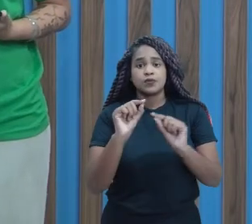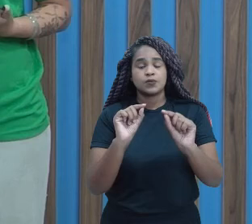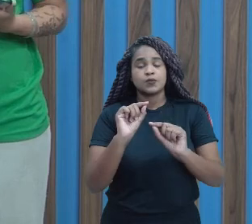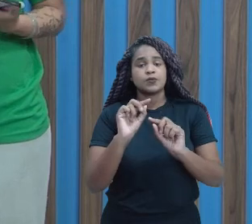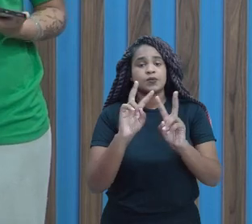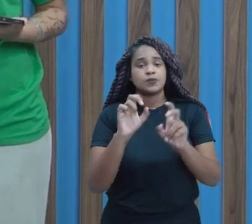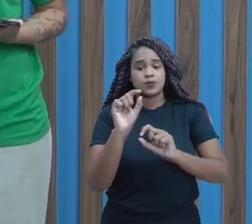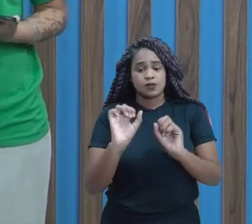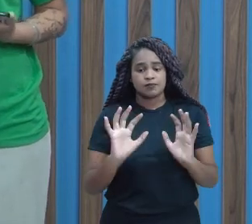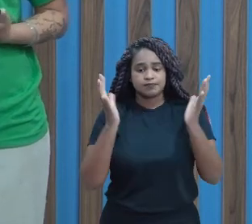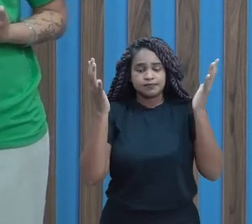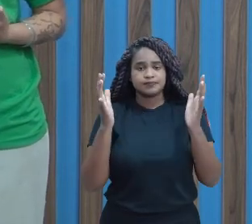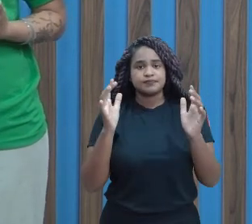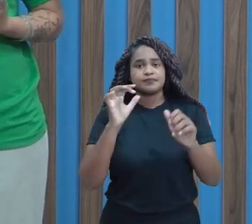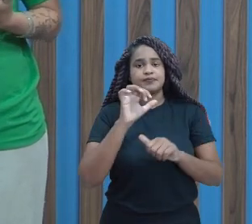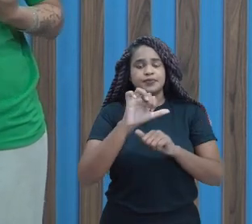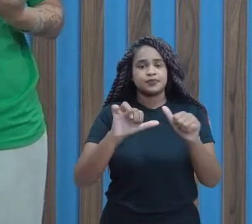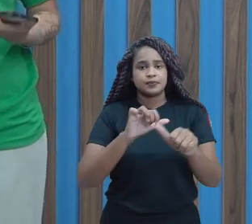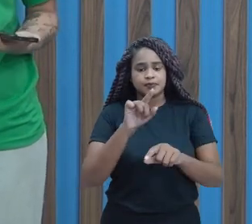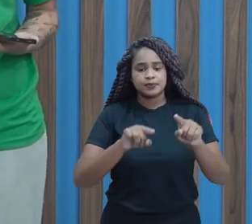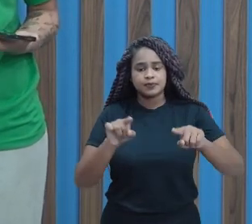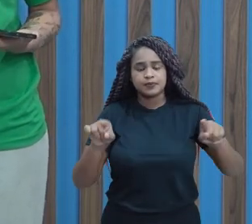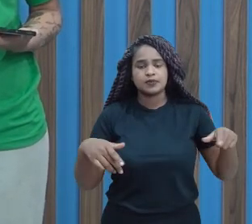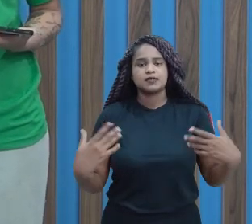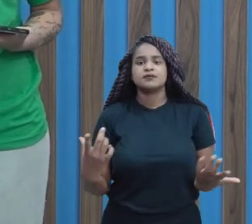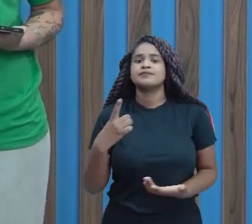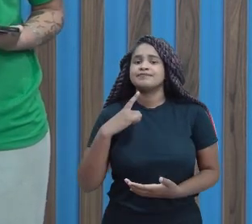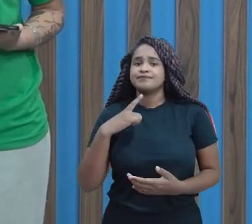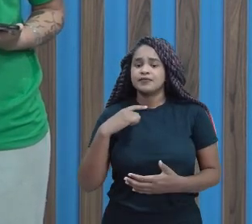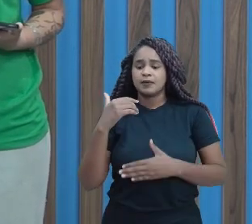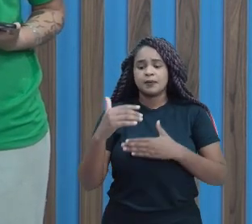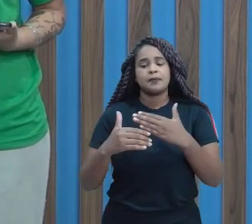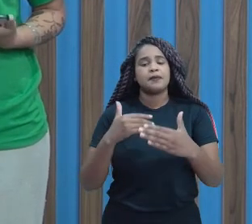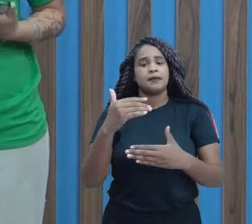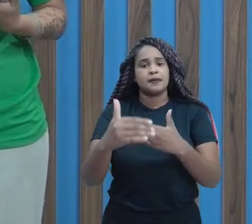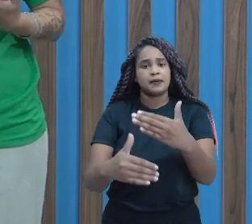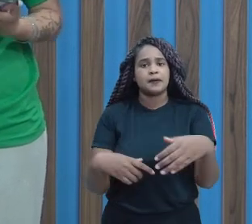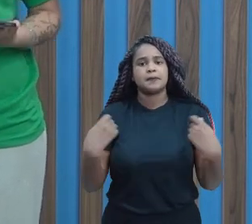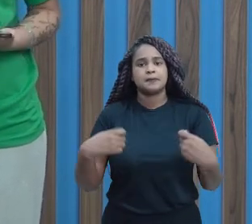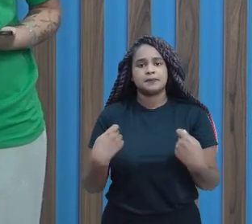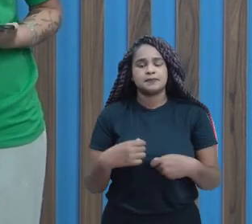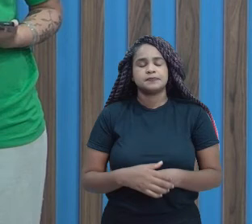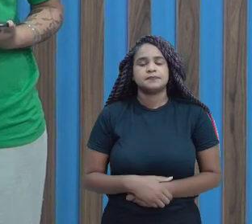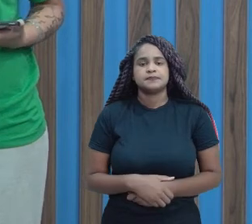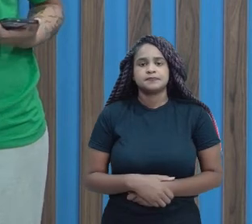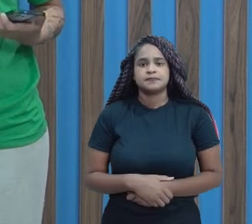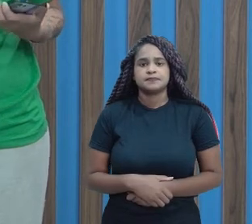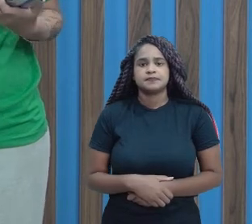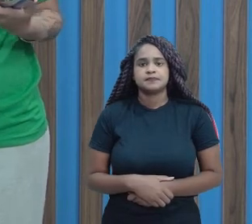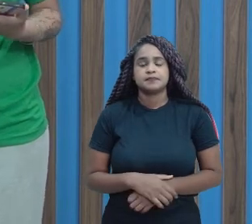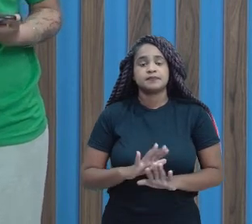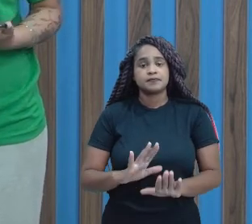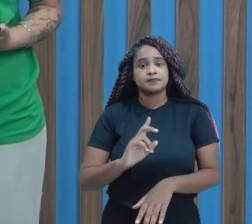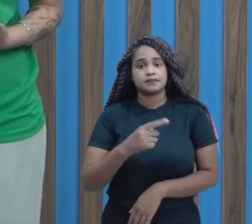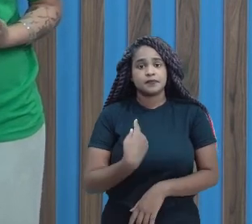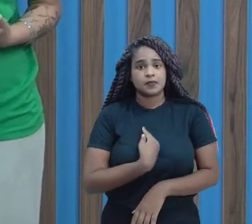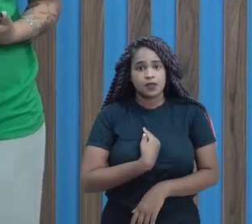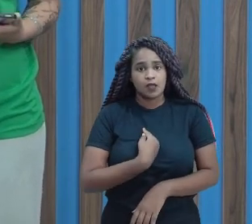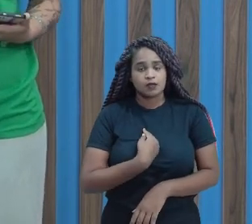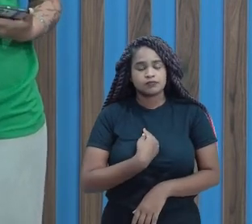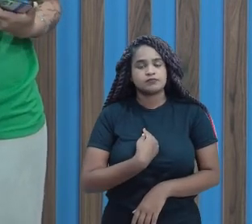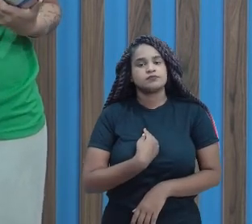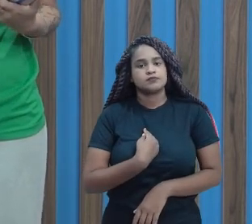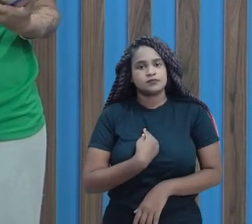tanto. Então, a gente tem uma longa caminhada pela frente, mas a gente pode, enquanto sociedade